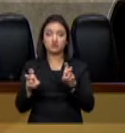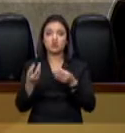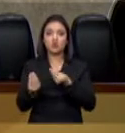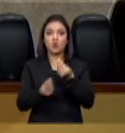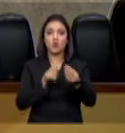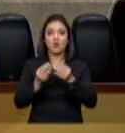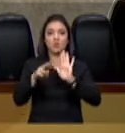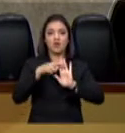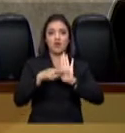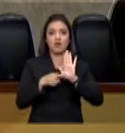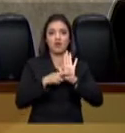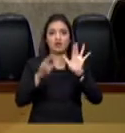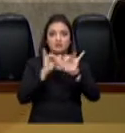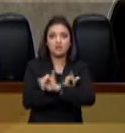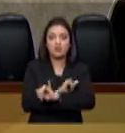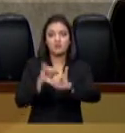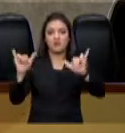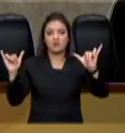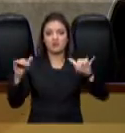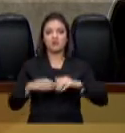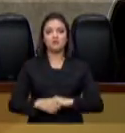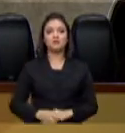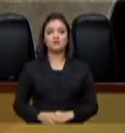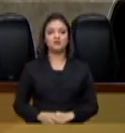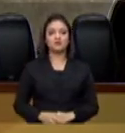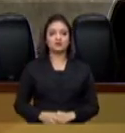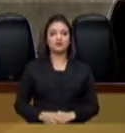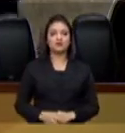Esse é o tema, daí